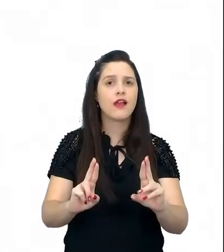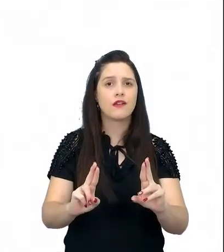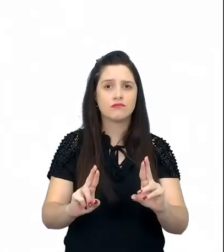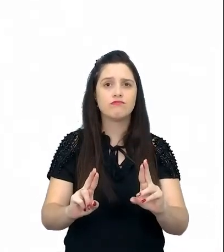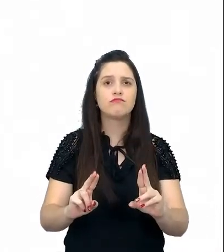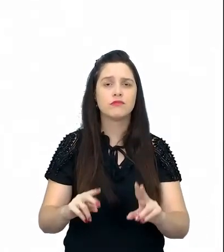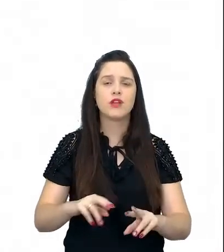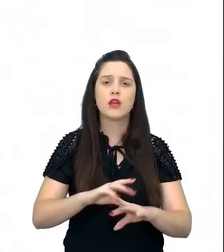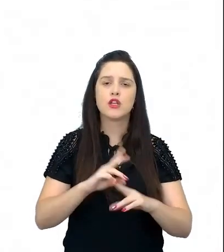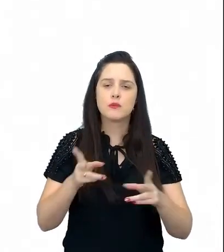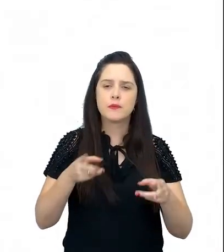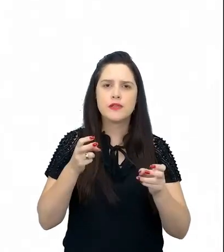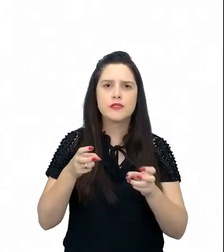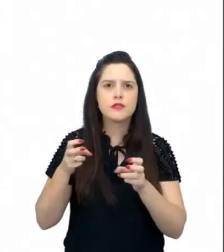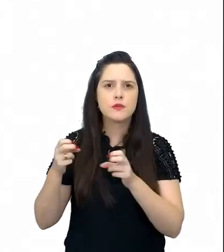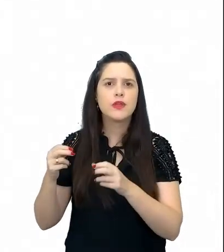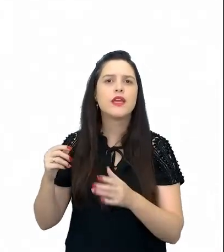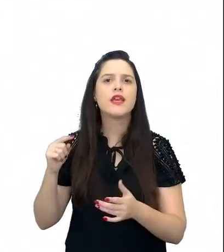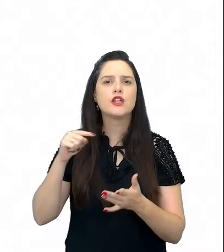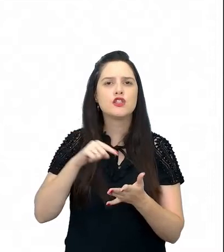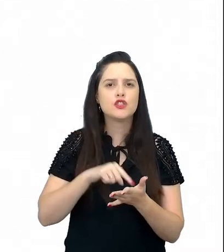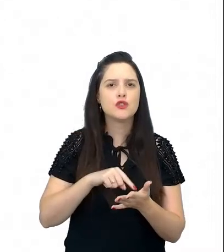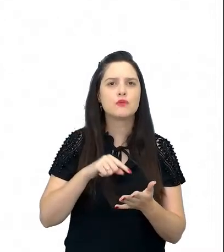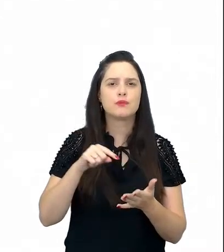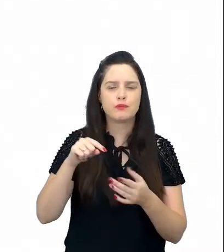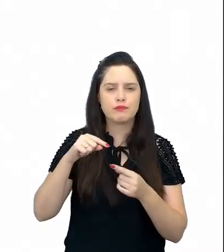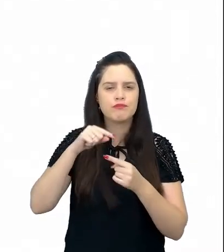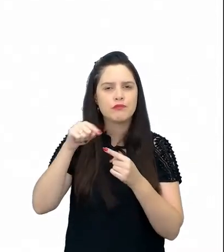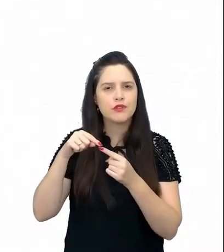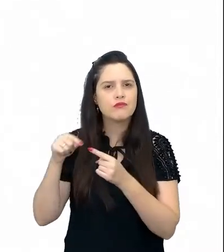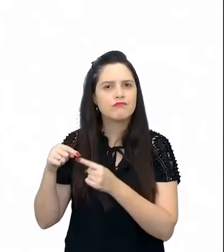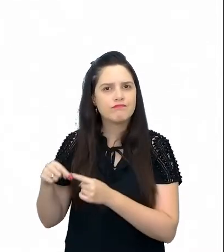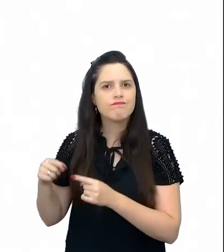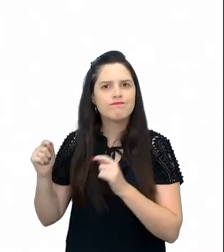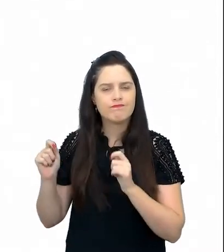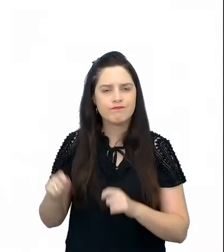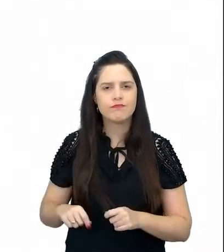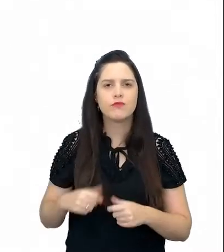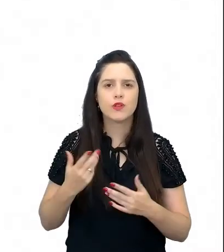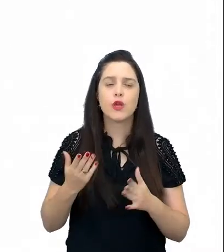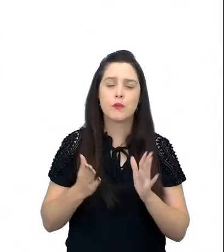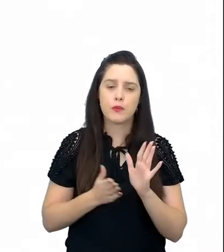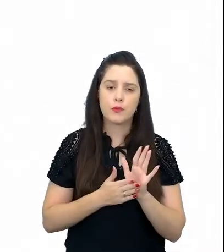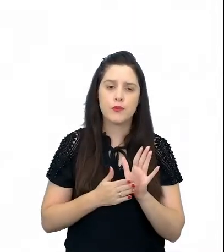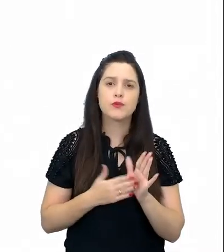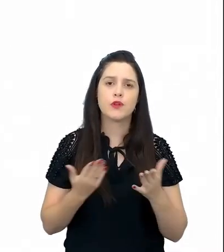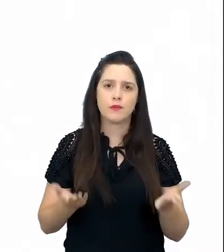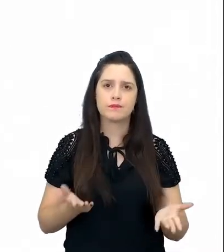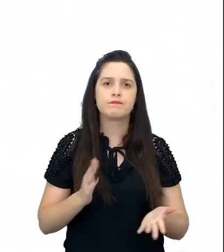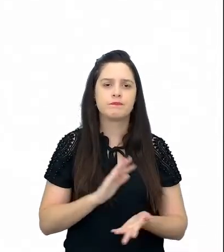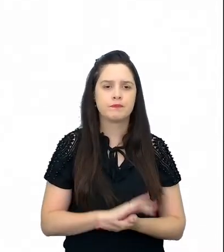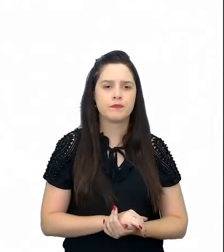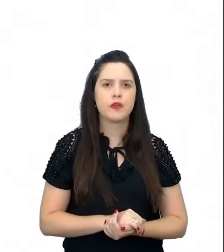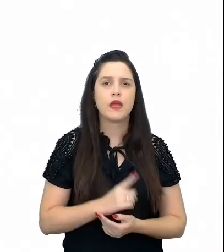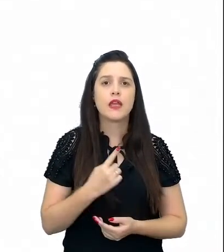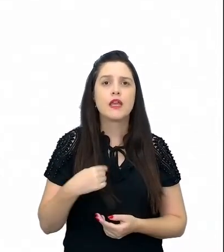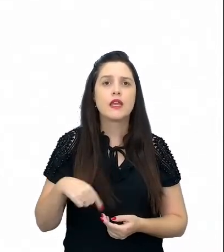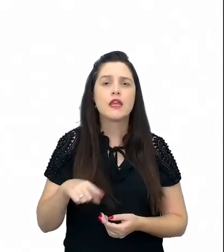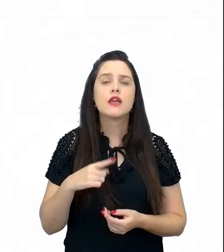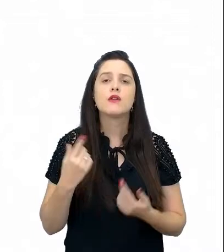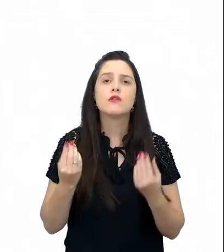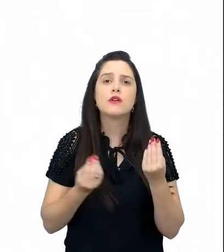necessidade de aprender essas regras de três simples, aprender as grandezas direta e inversamente proporcionais. Então, vale a pena a